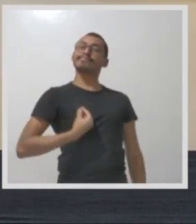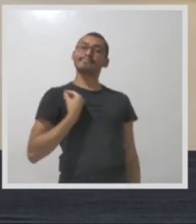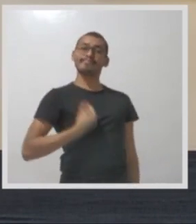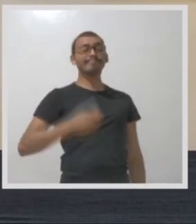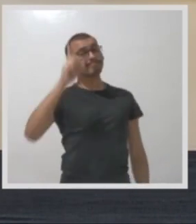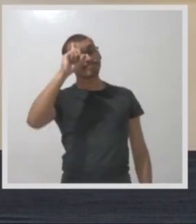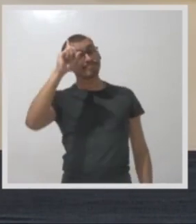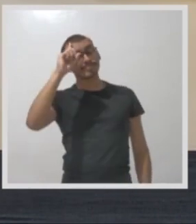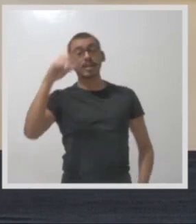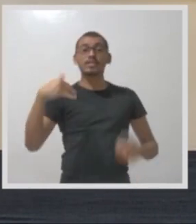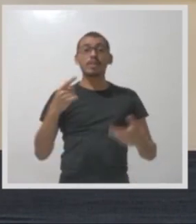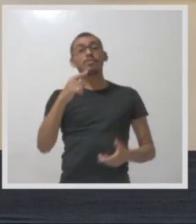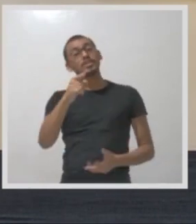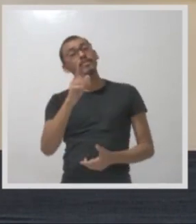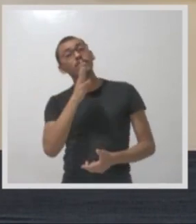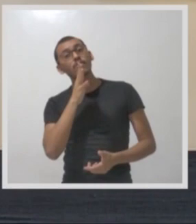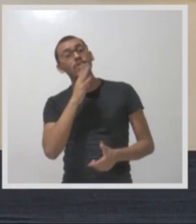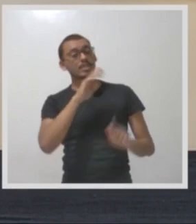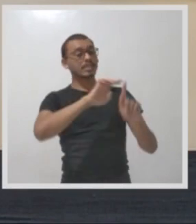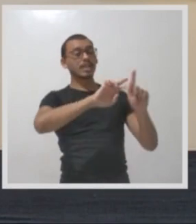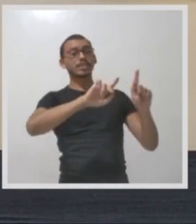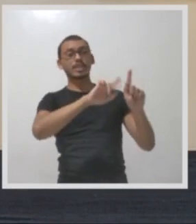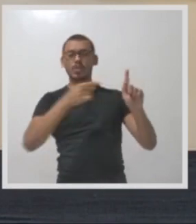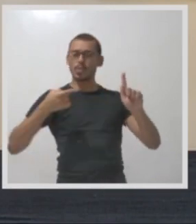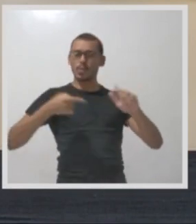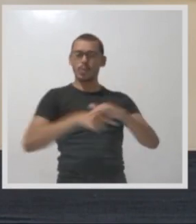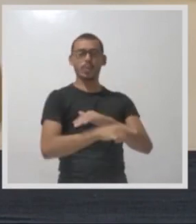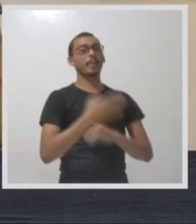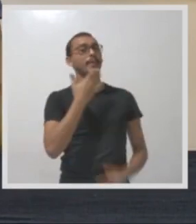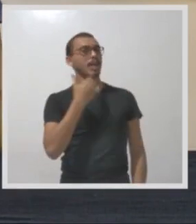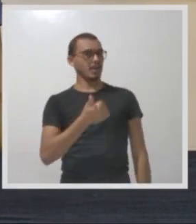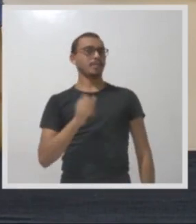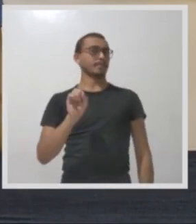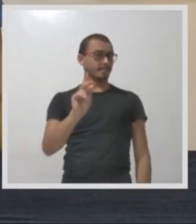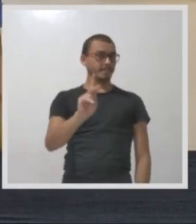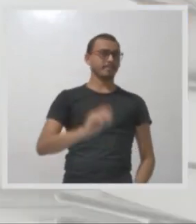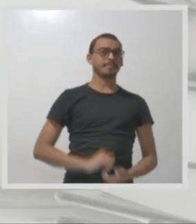vai conhecer os gêneros de uma forma mais aprofundada. Tudo bem?